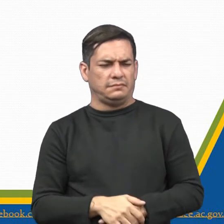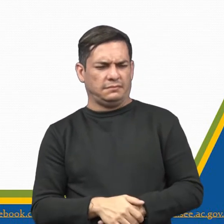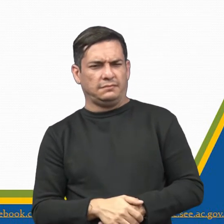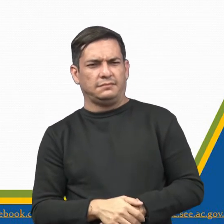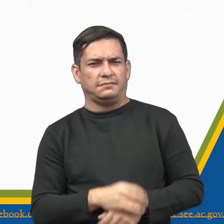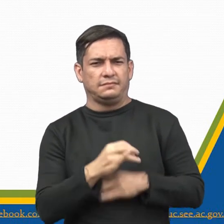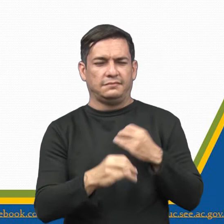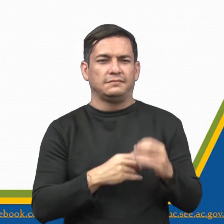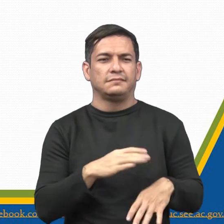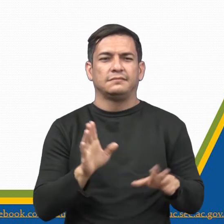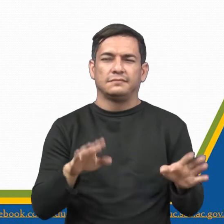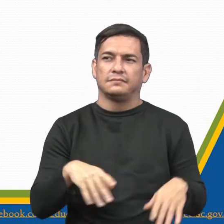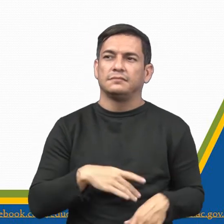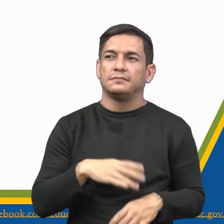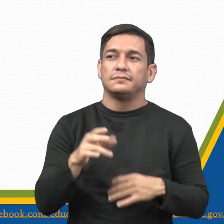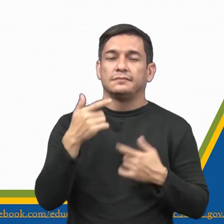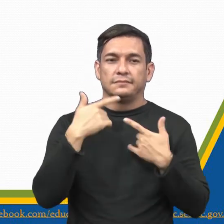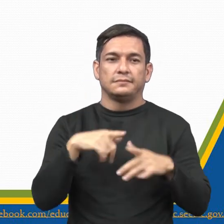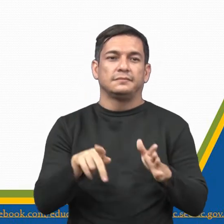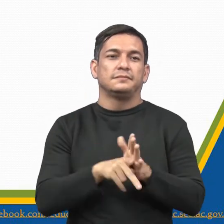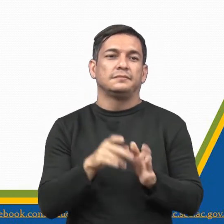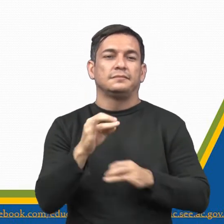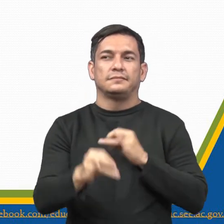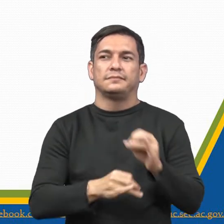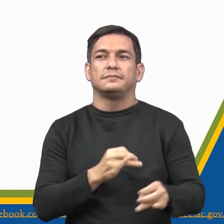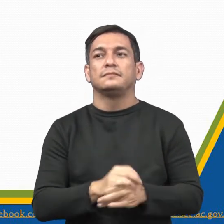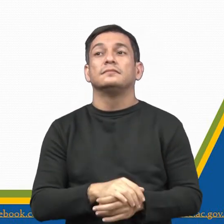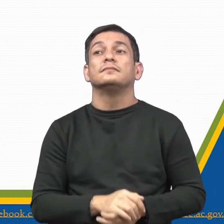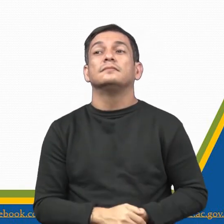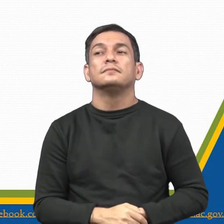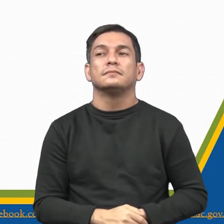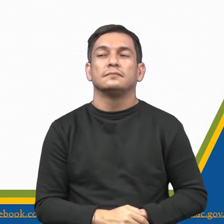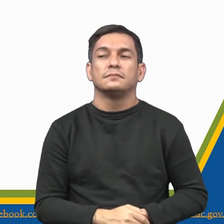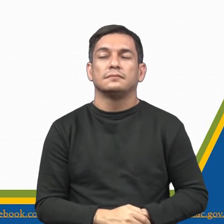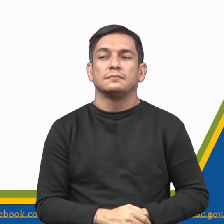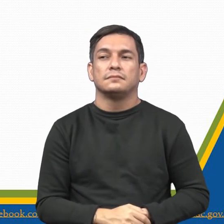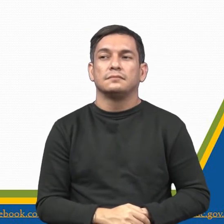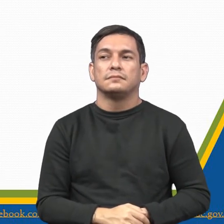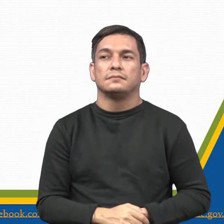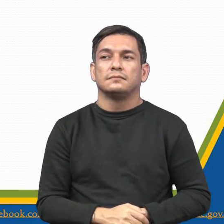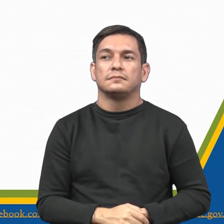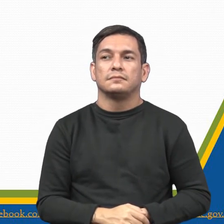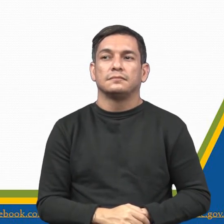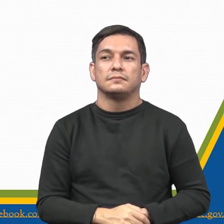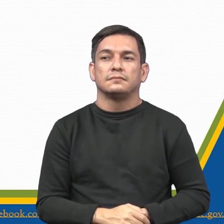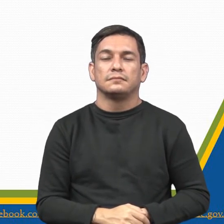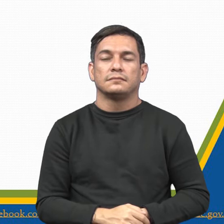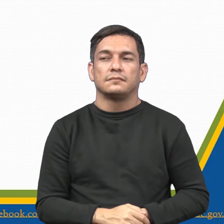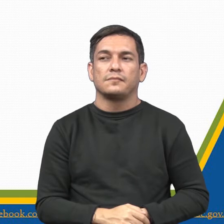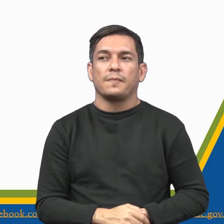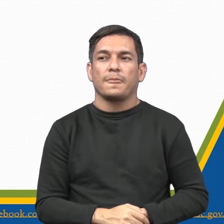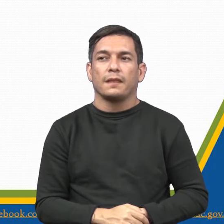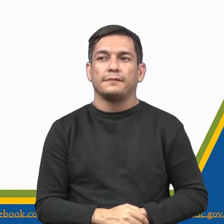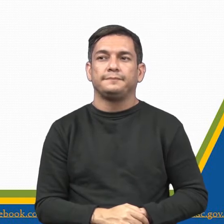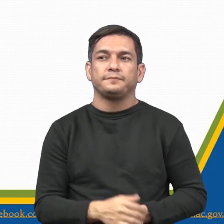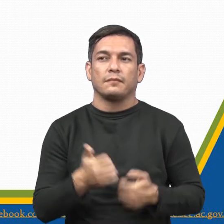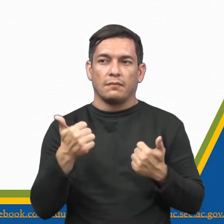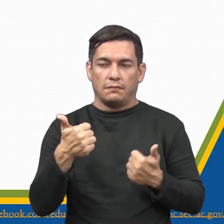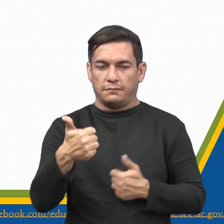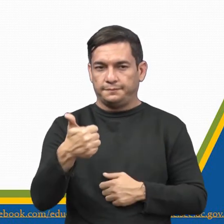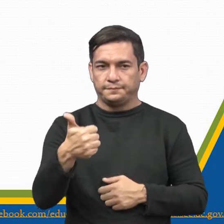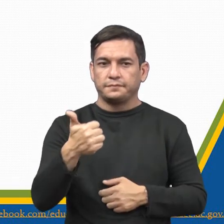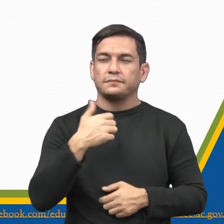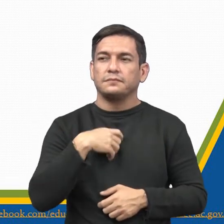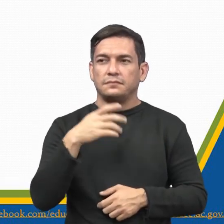Hein? Ah, língua da internet. E aí o outro fez aí, ó, sinal de beleza pro